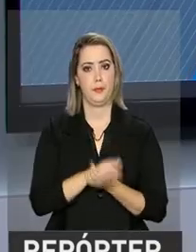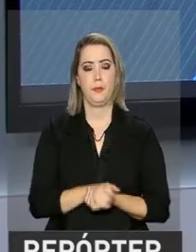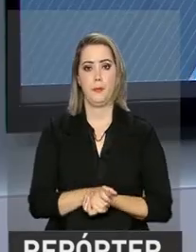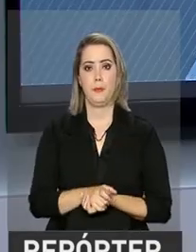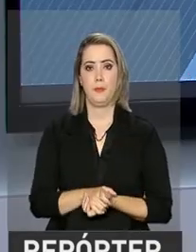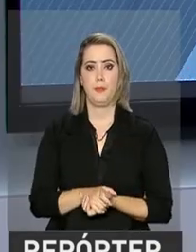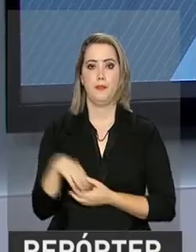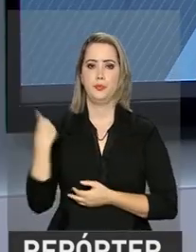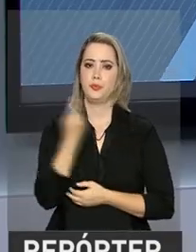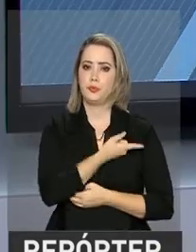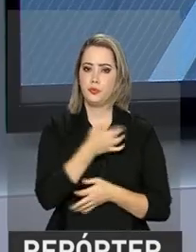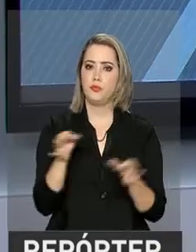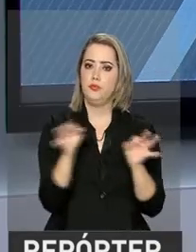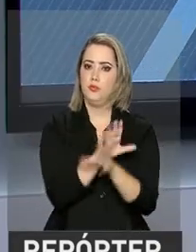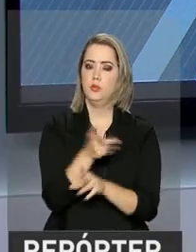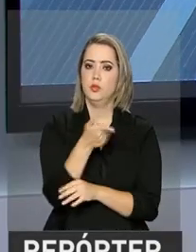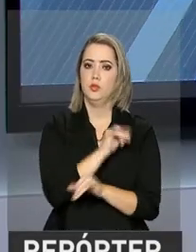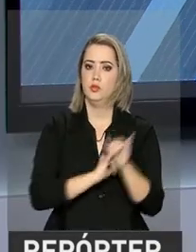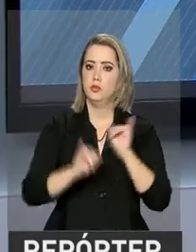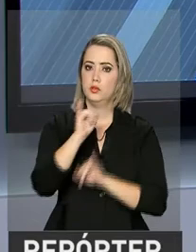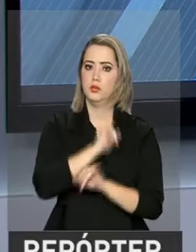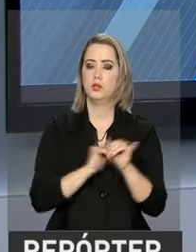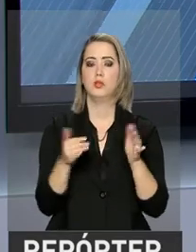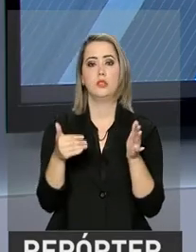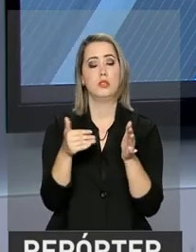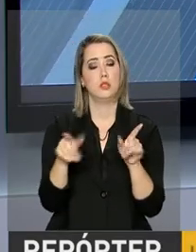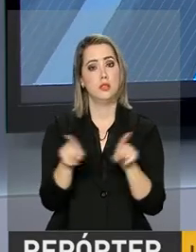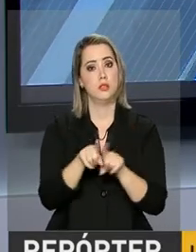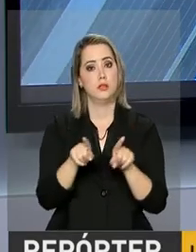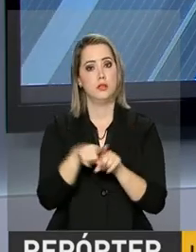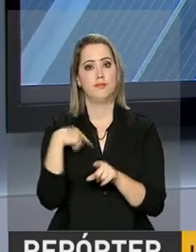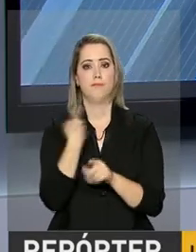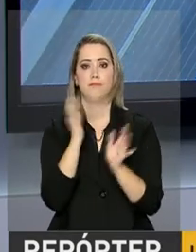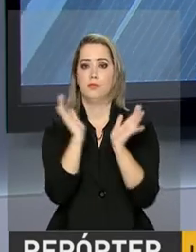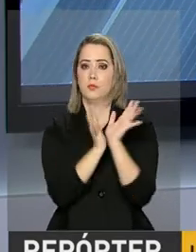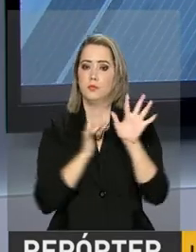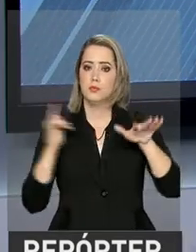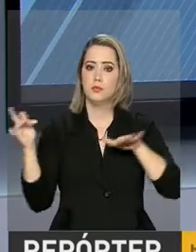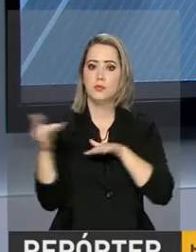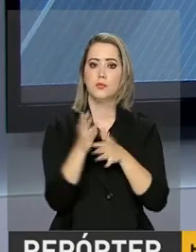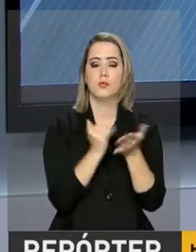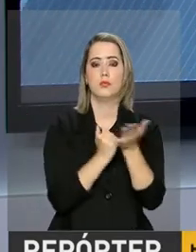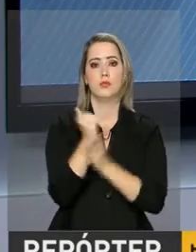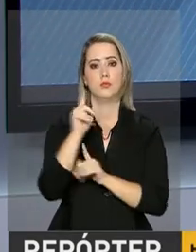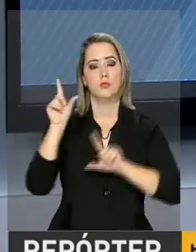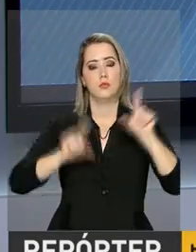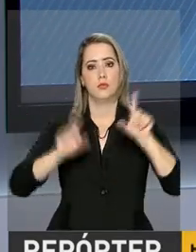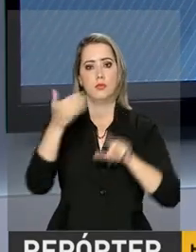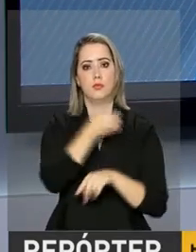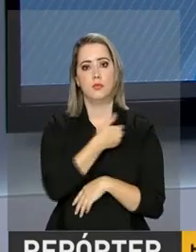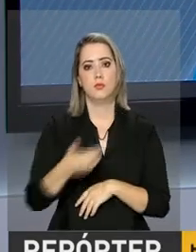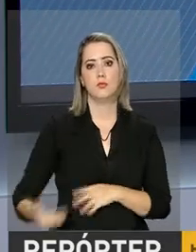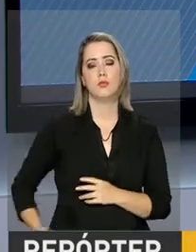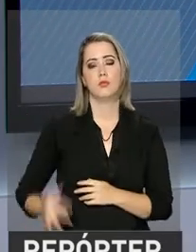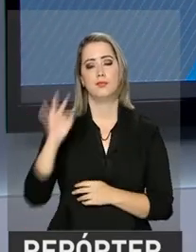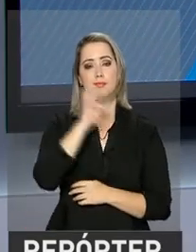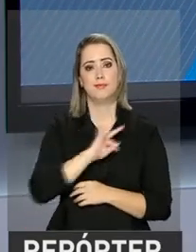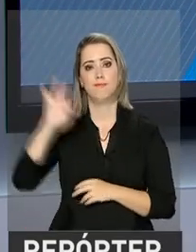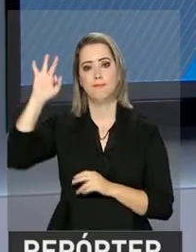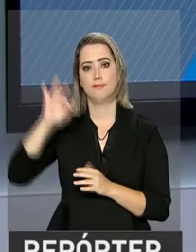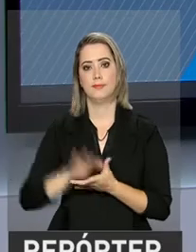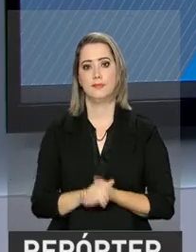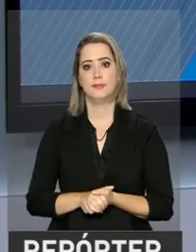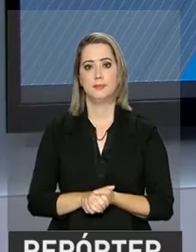nós ficamos por aqui outras notícias nos acompanha também em nossas redes sociais continue com a gente que na nbr a tv do governo